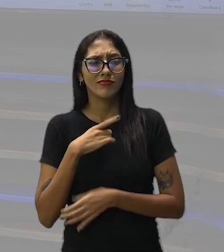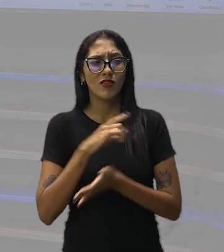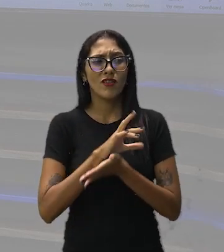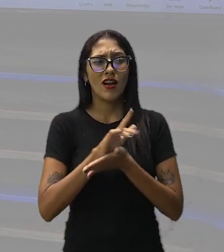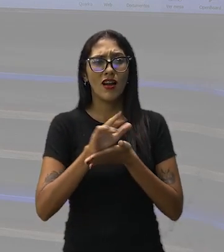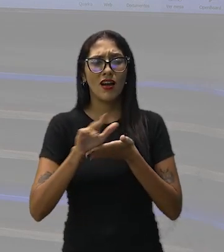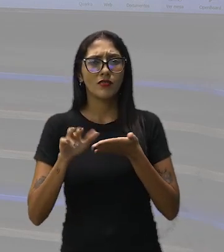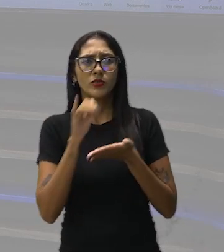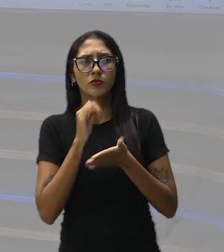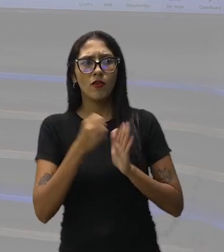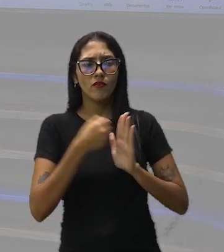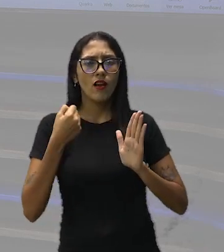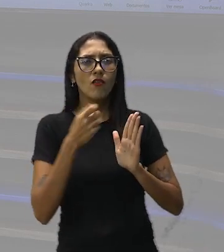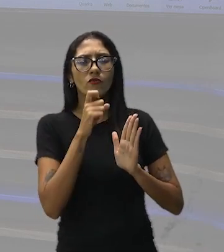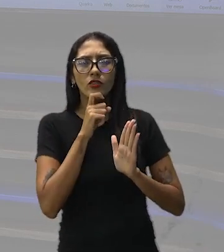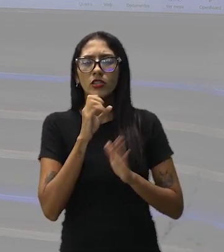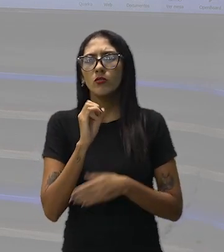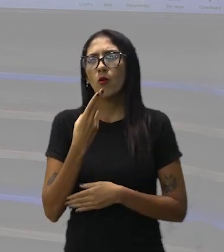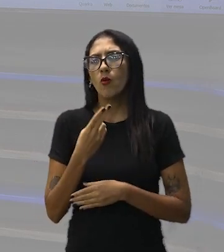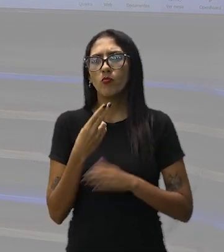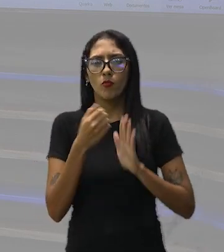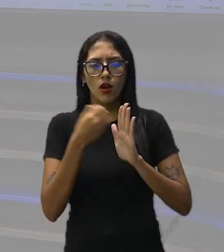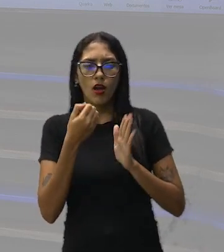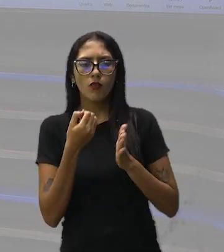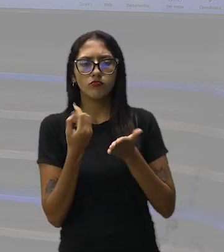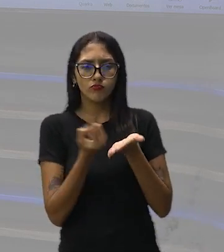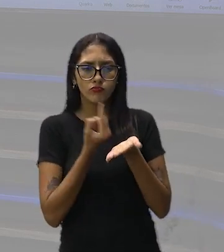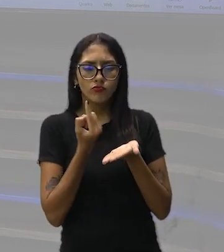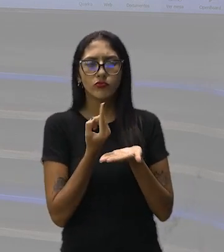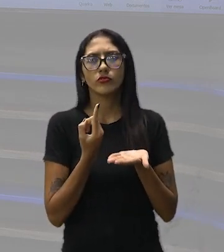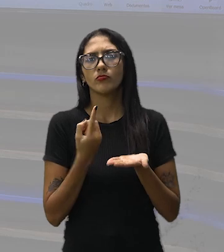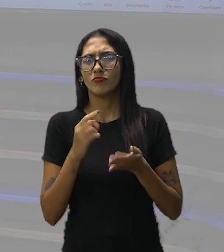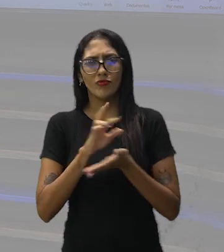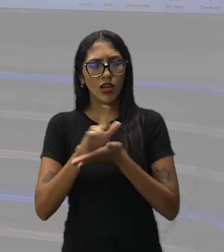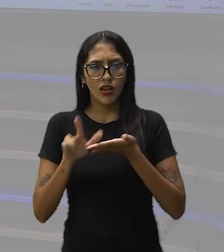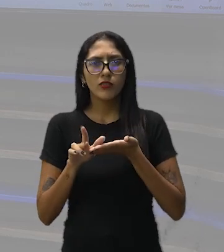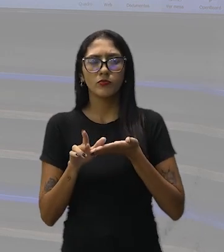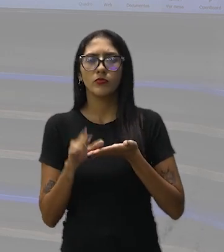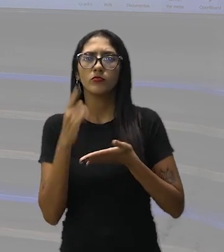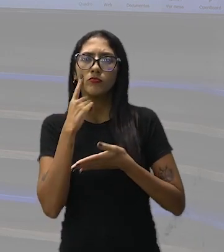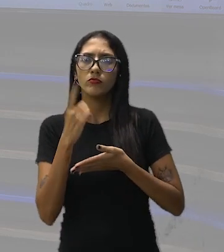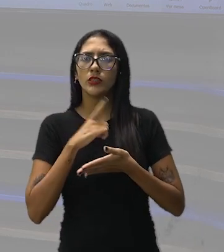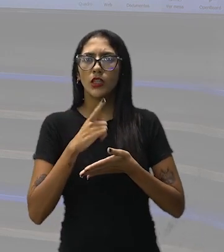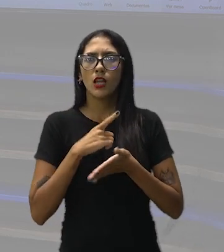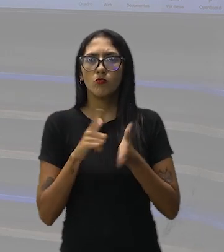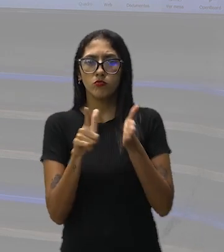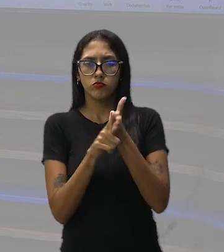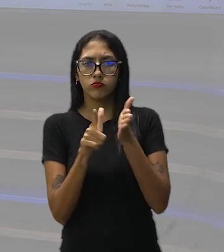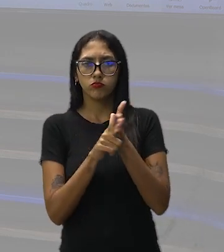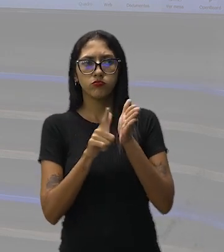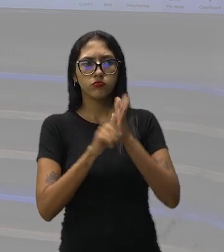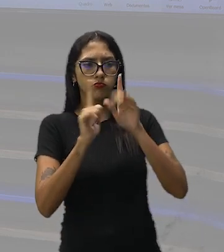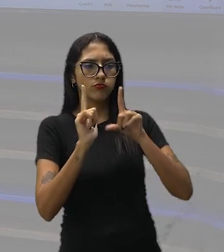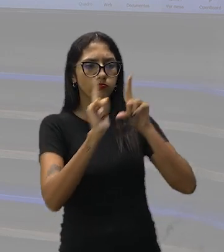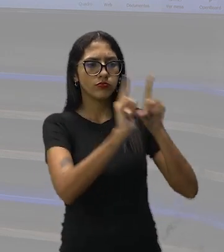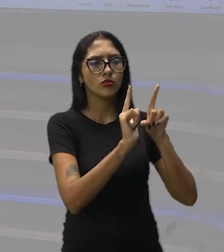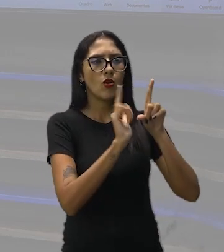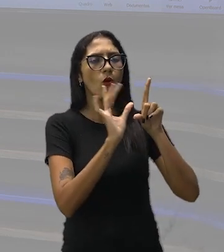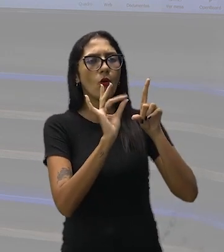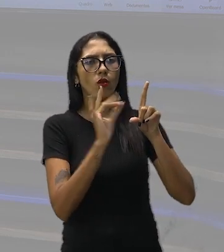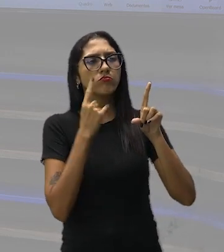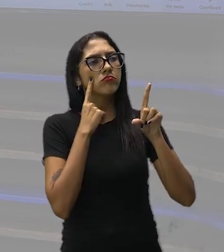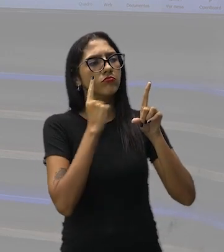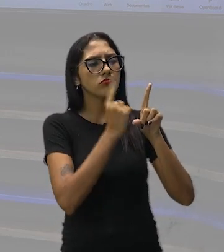eletrodomésticos, seja geladeira, fogão, micro-ondas, enfim, onde nos próprios objetos, nos próprios aparelhos, está